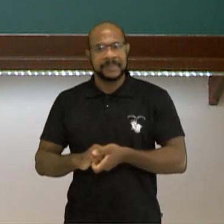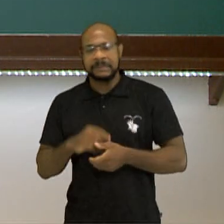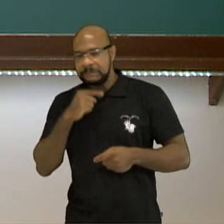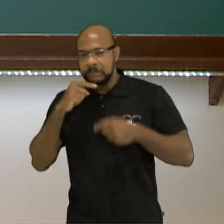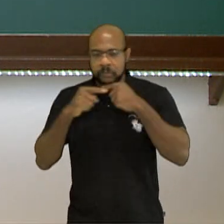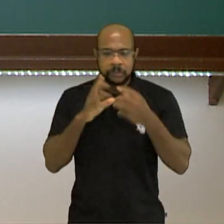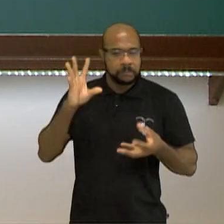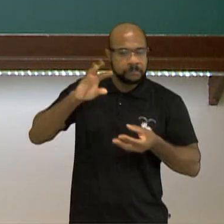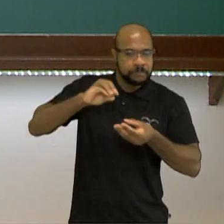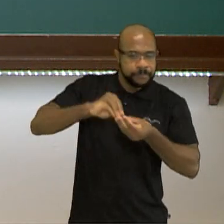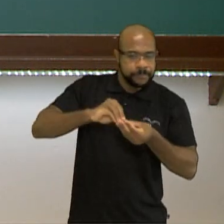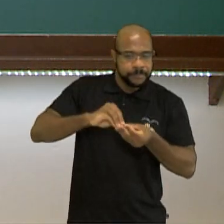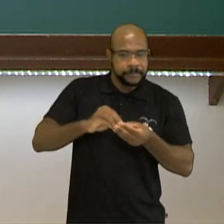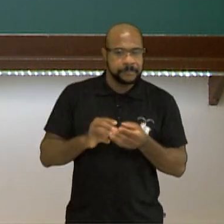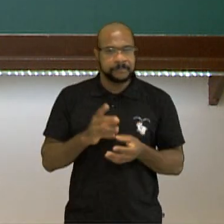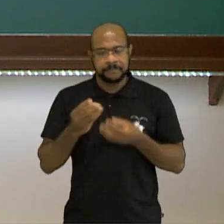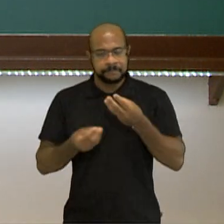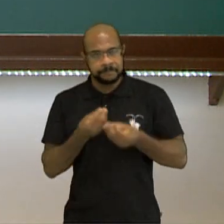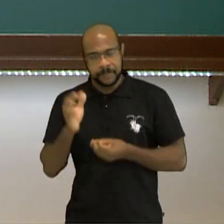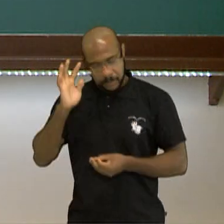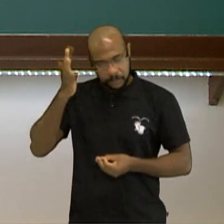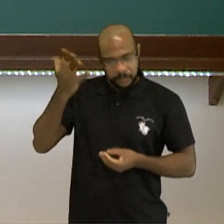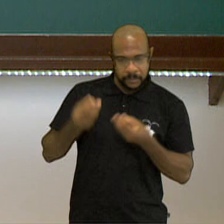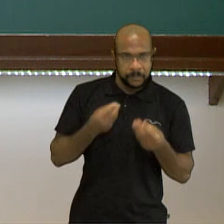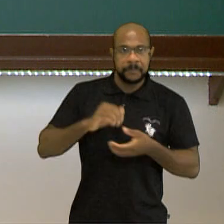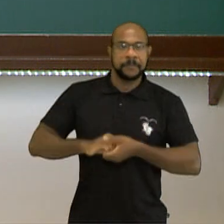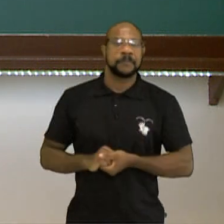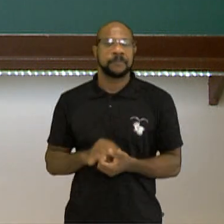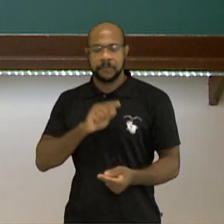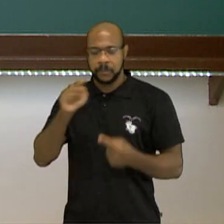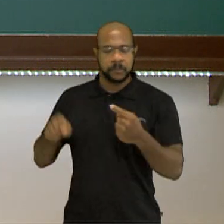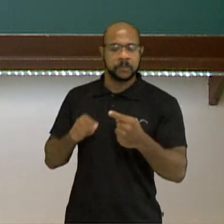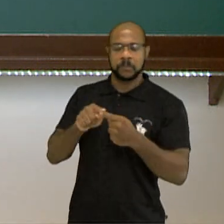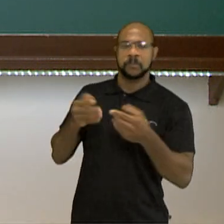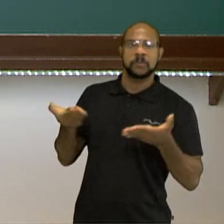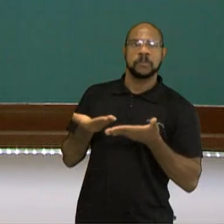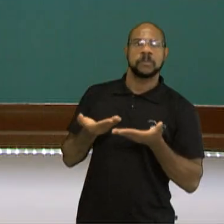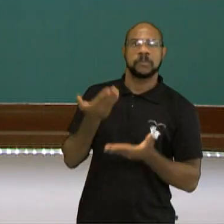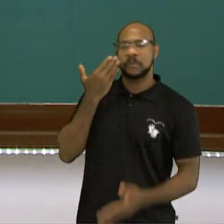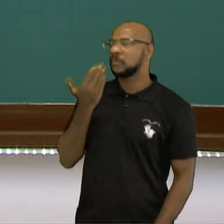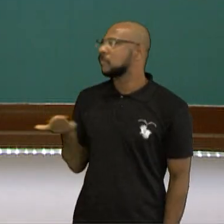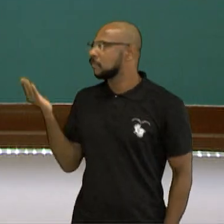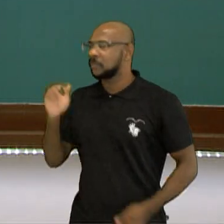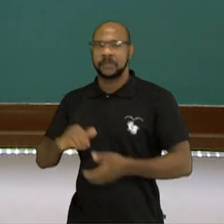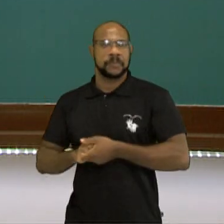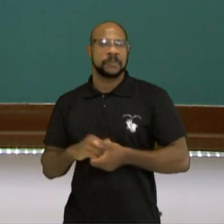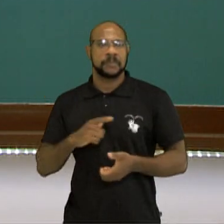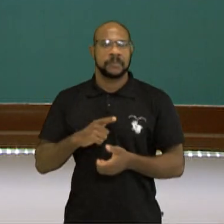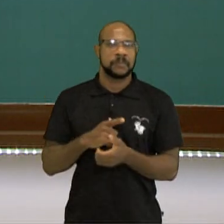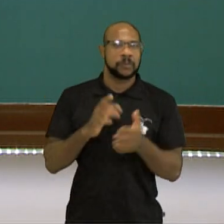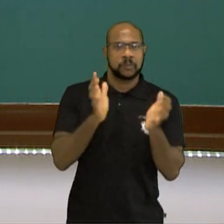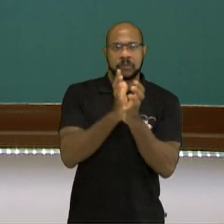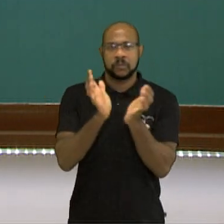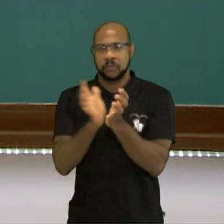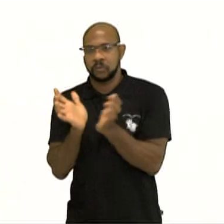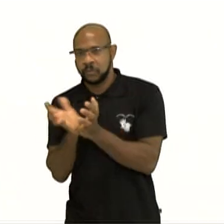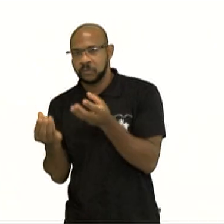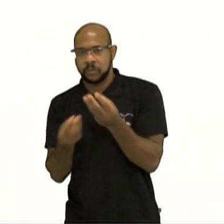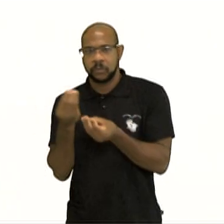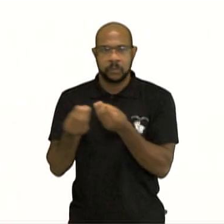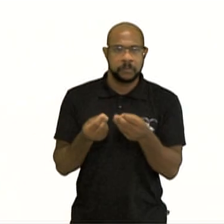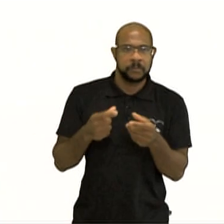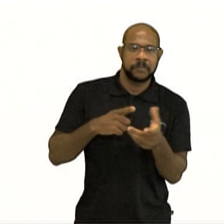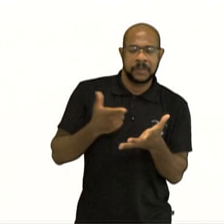dúvidas. Olha só, vamos então reconhecer funções em diferentes situações, resolver probleminhas